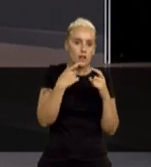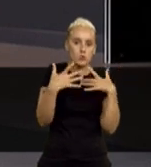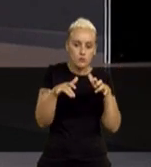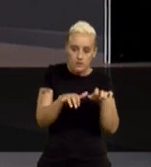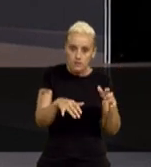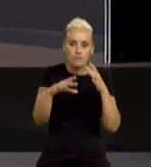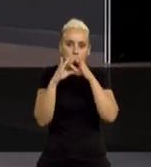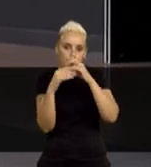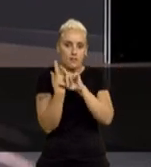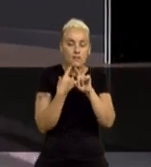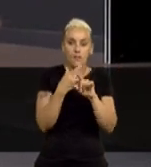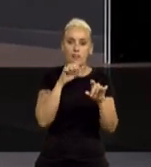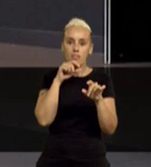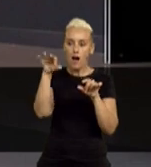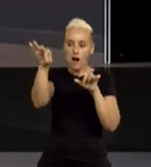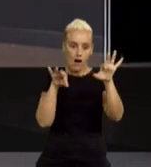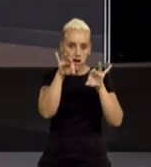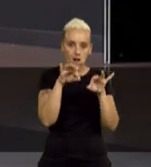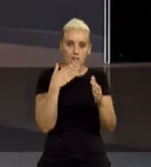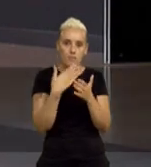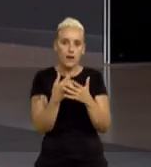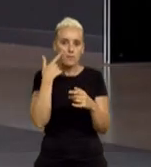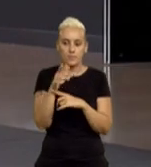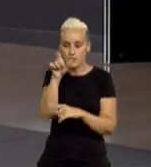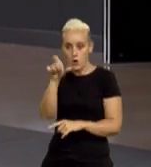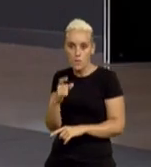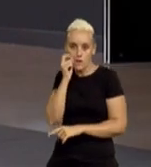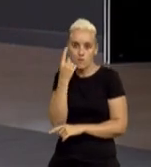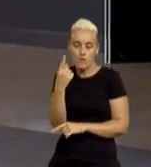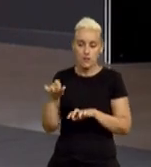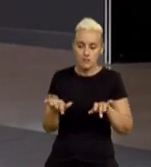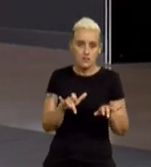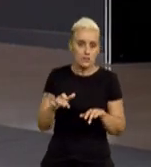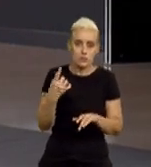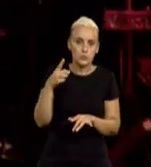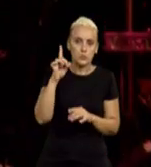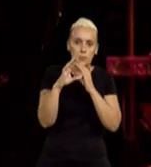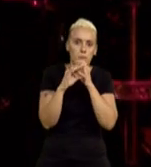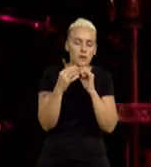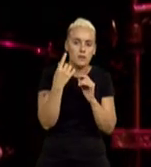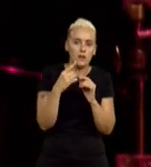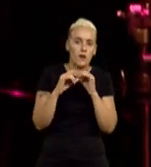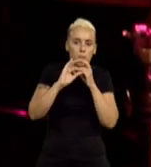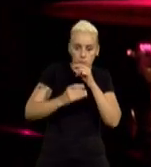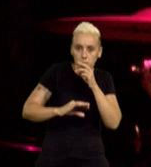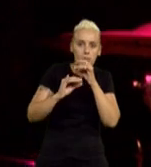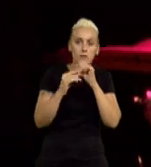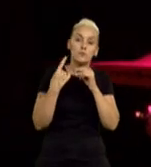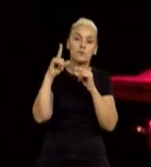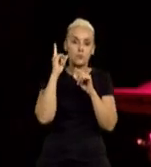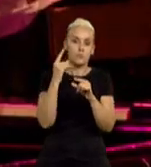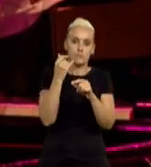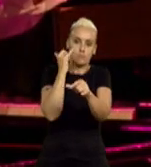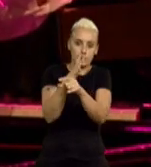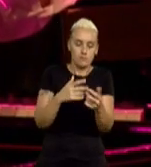permite reformular a coisa assim de repente, e de repente o Sérgio, por exemplo, em vez de estar a tocar teclas e flauta e saxofone, passa para o